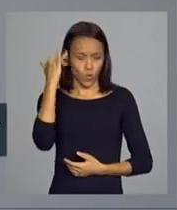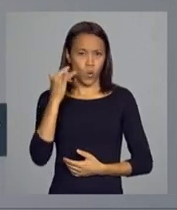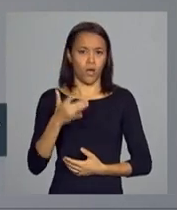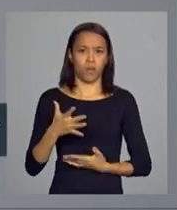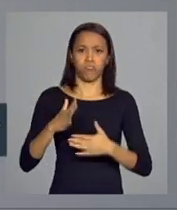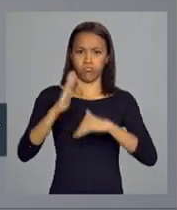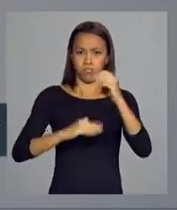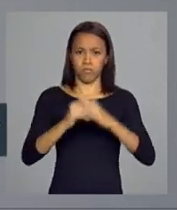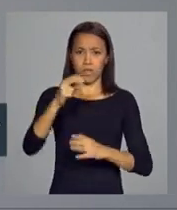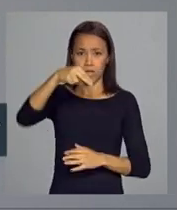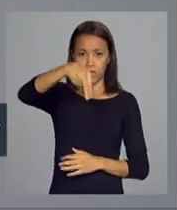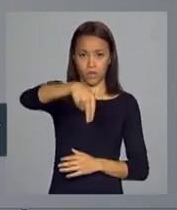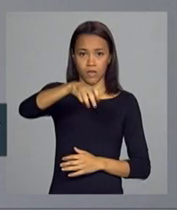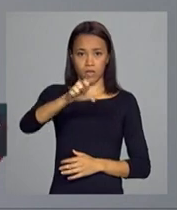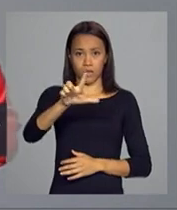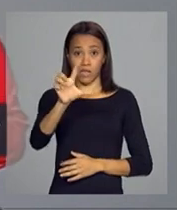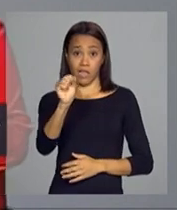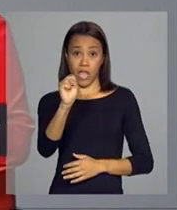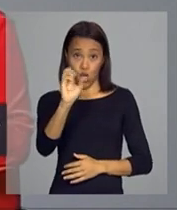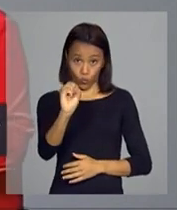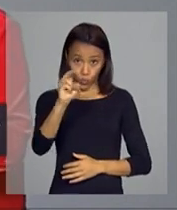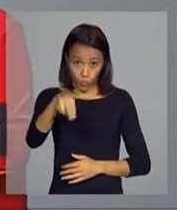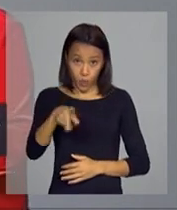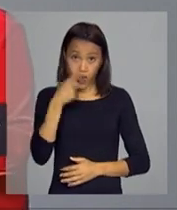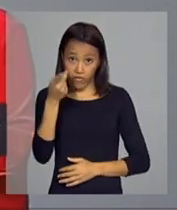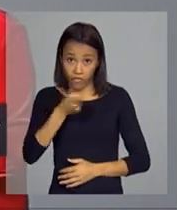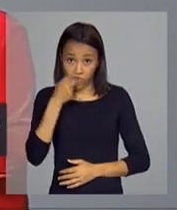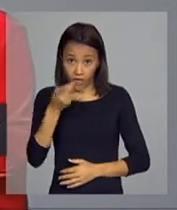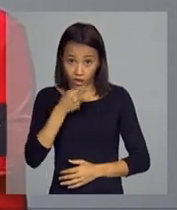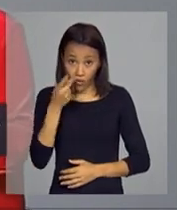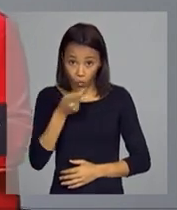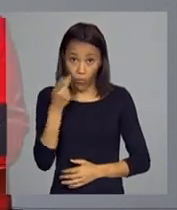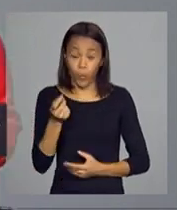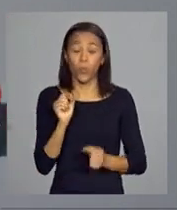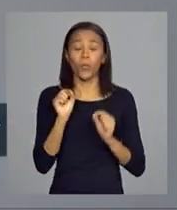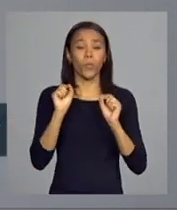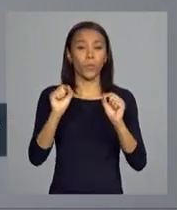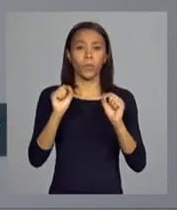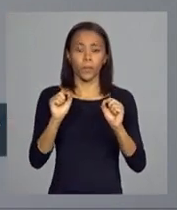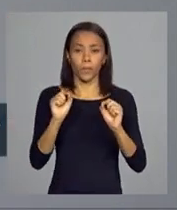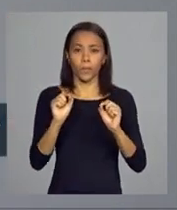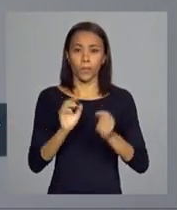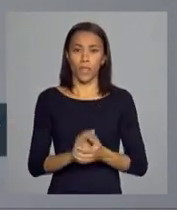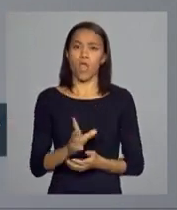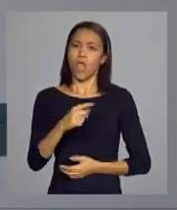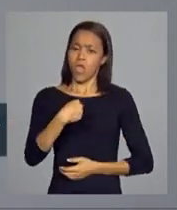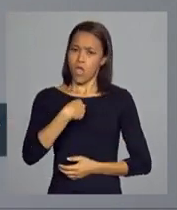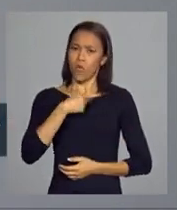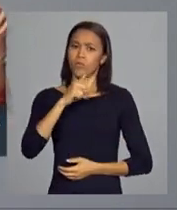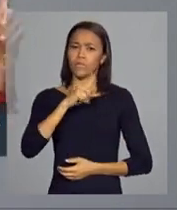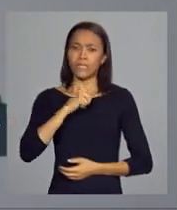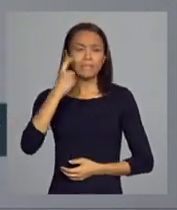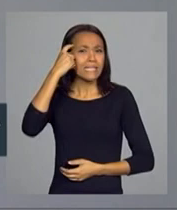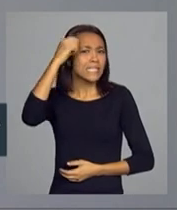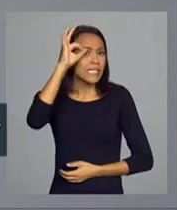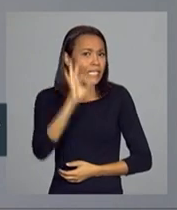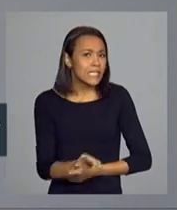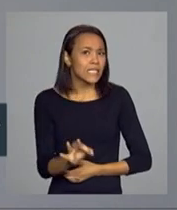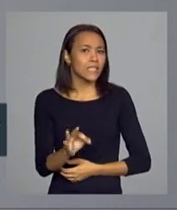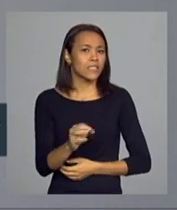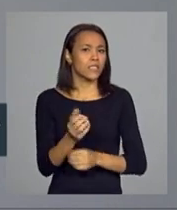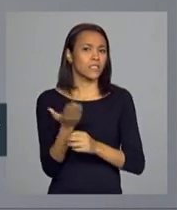chamado Nelson Rodrigues, chamou de um complexo de vira-lata. Eu tenho certeza que nesses